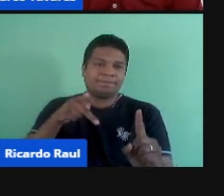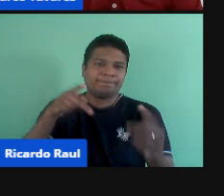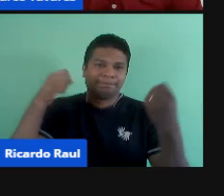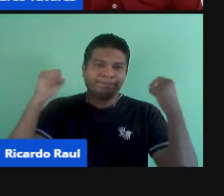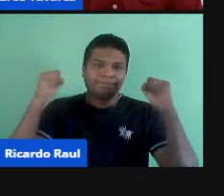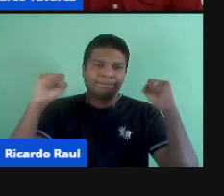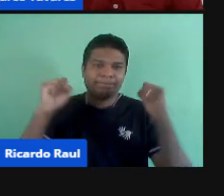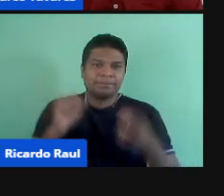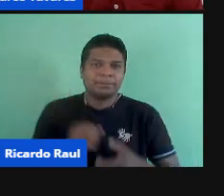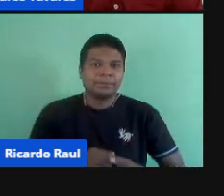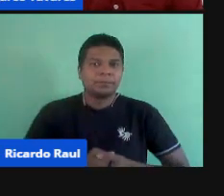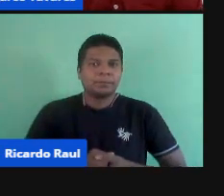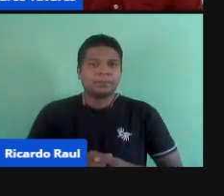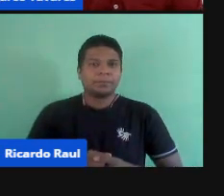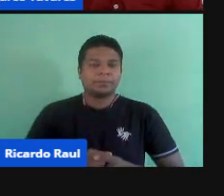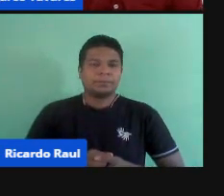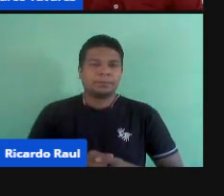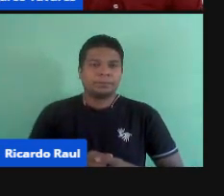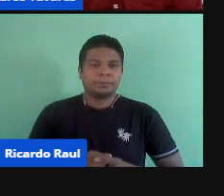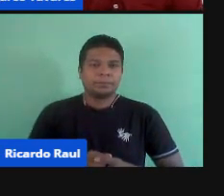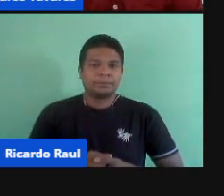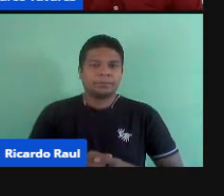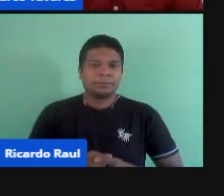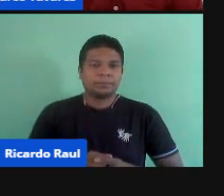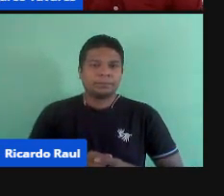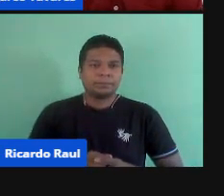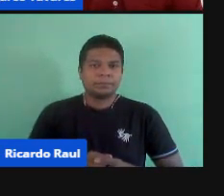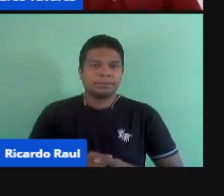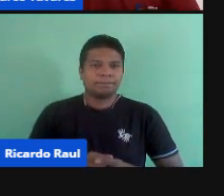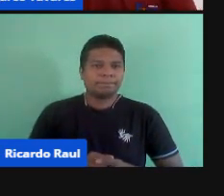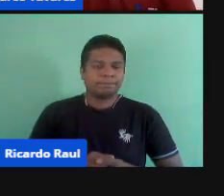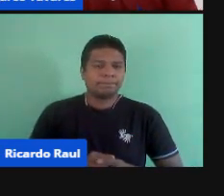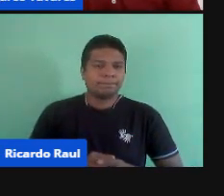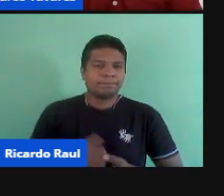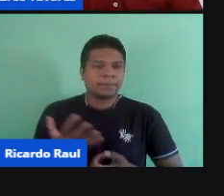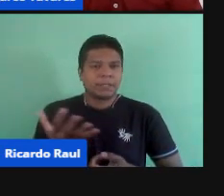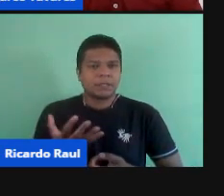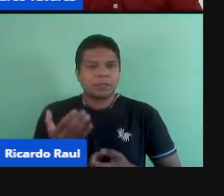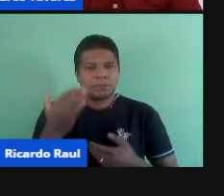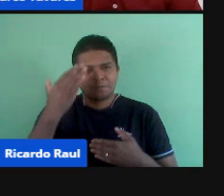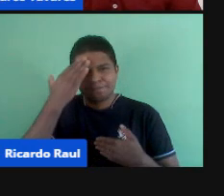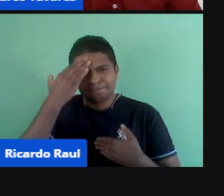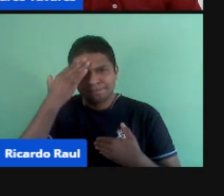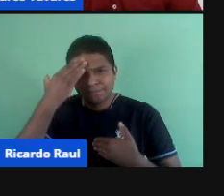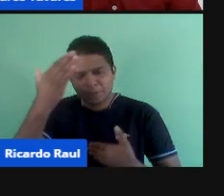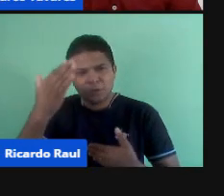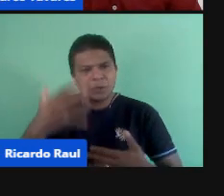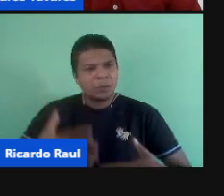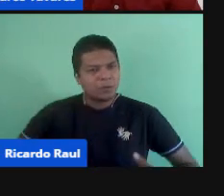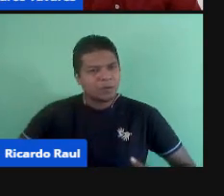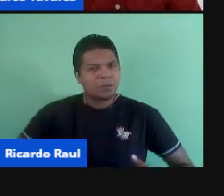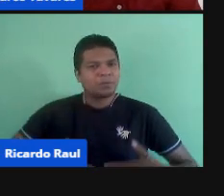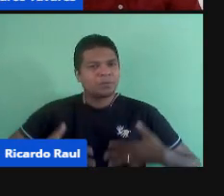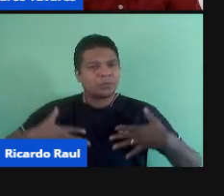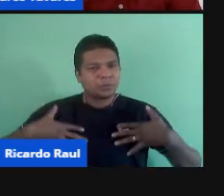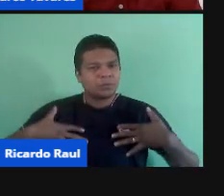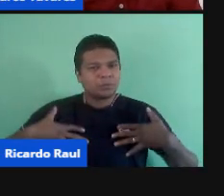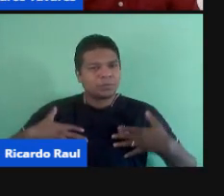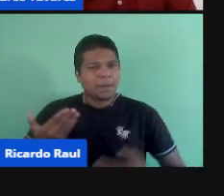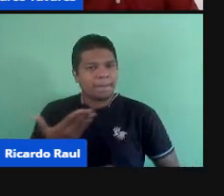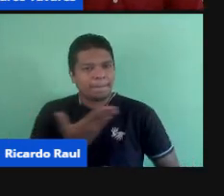deixo a vocês aqui o meu muito obrigado. tenho orgulho de ser colega de